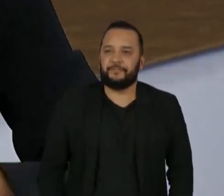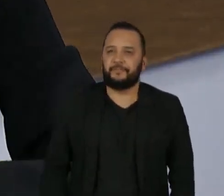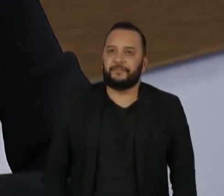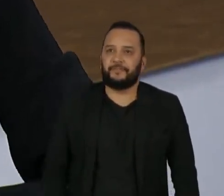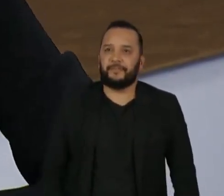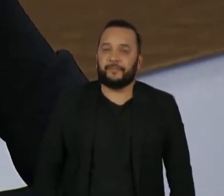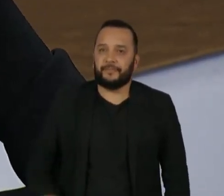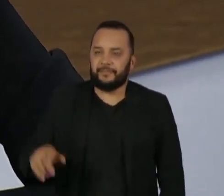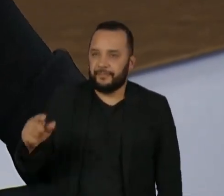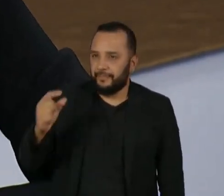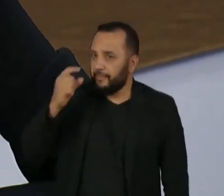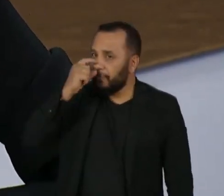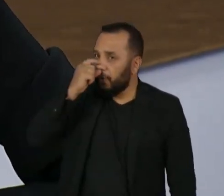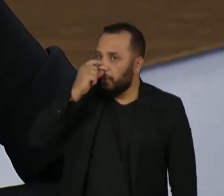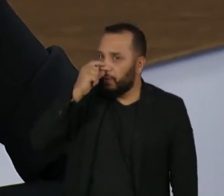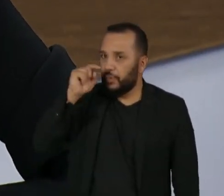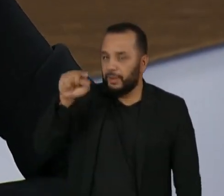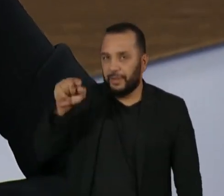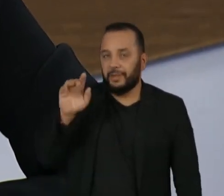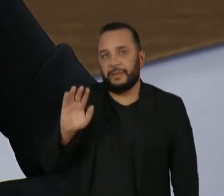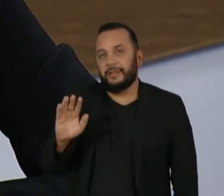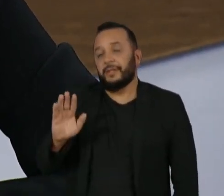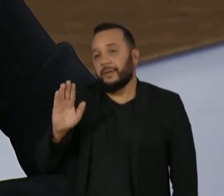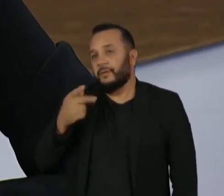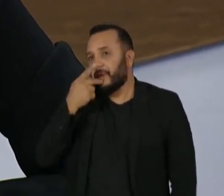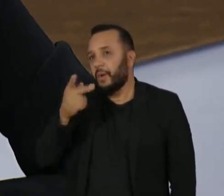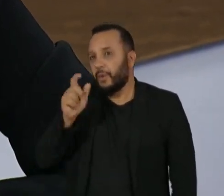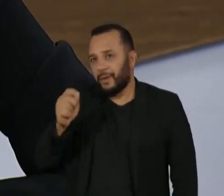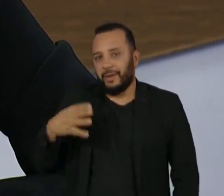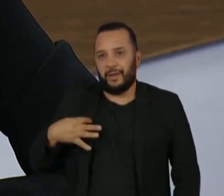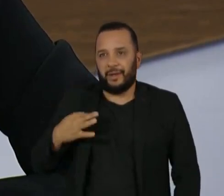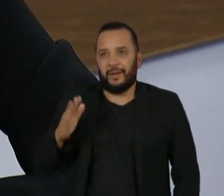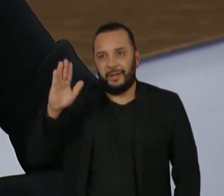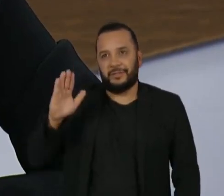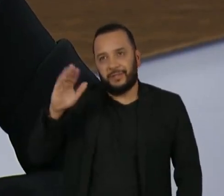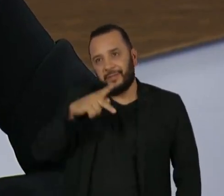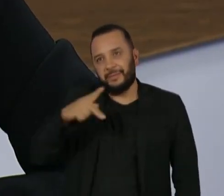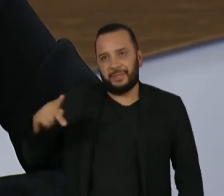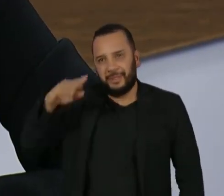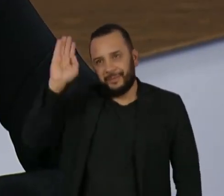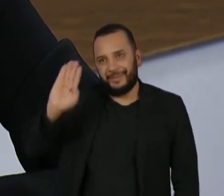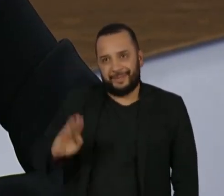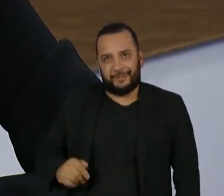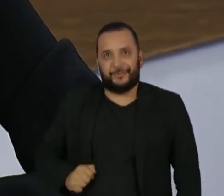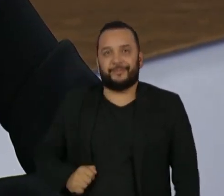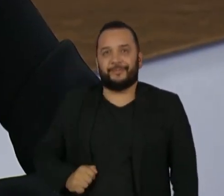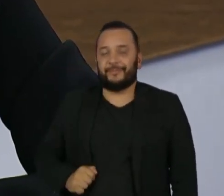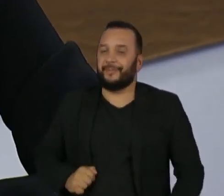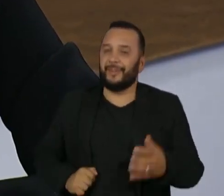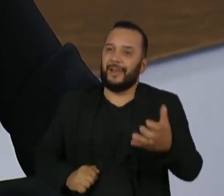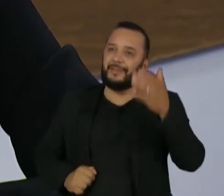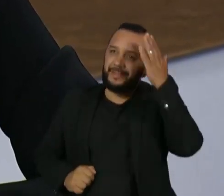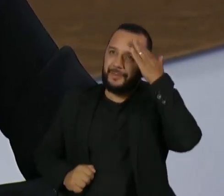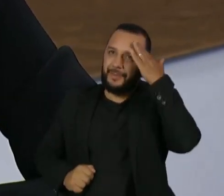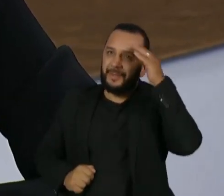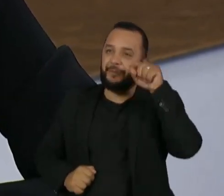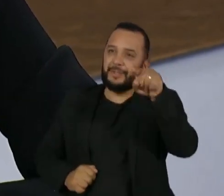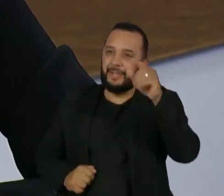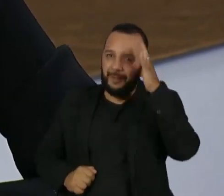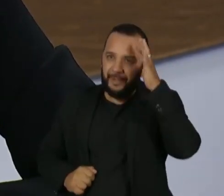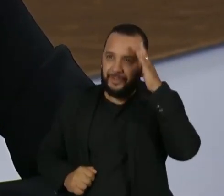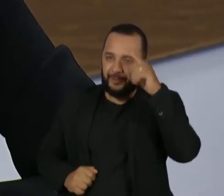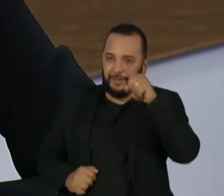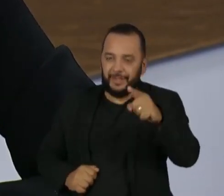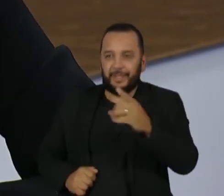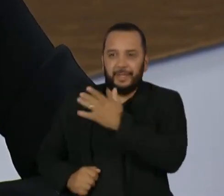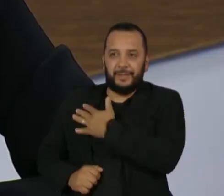o Luciano Hook chegou a flertar com a possibilidade de ser candidato a presidente do Brasil e eu queria saber se você se imaginou Primeira